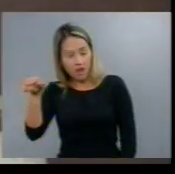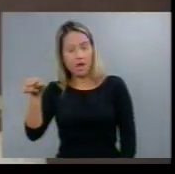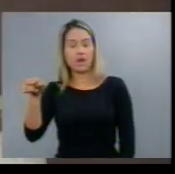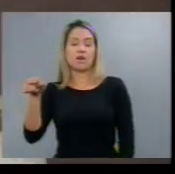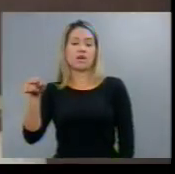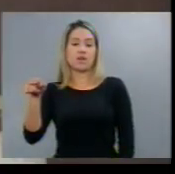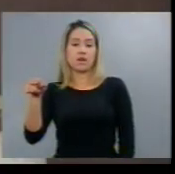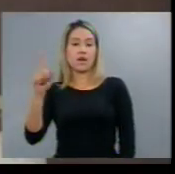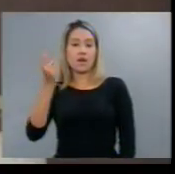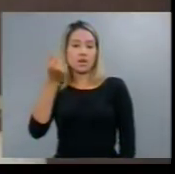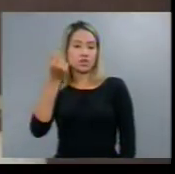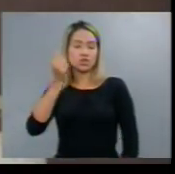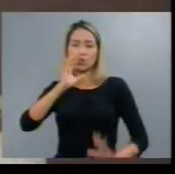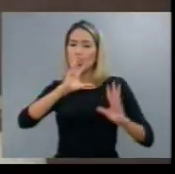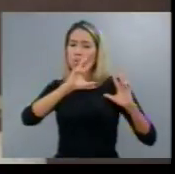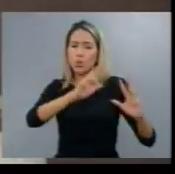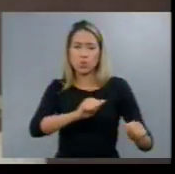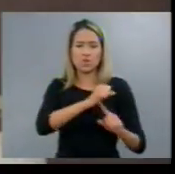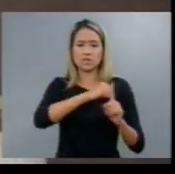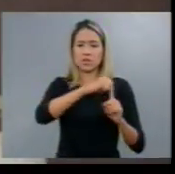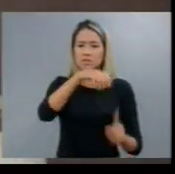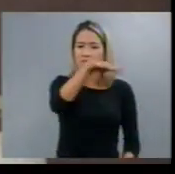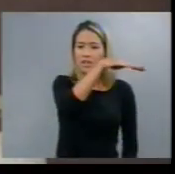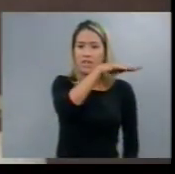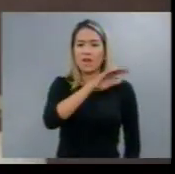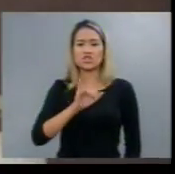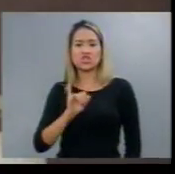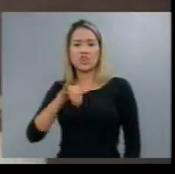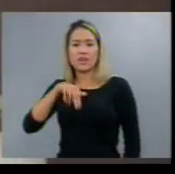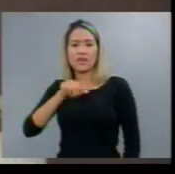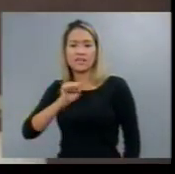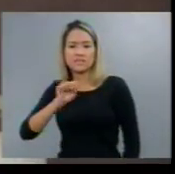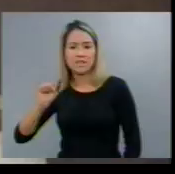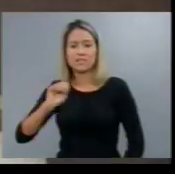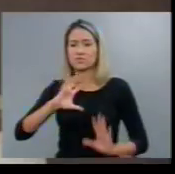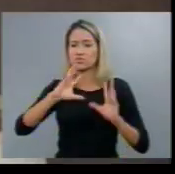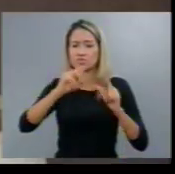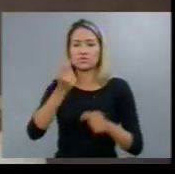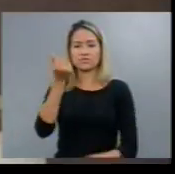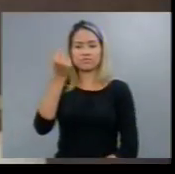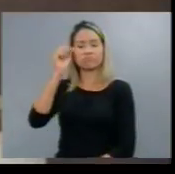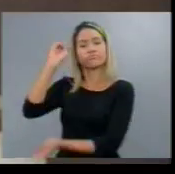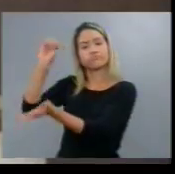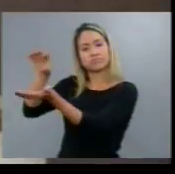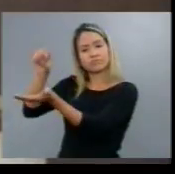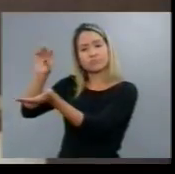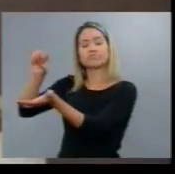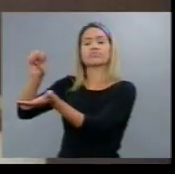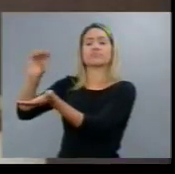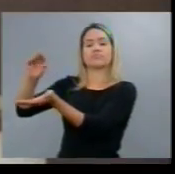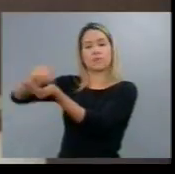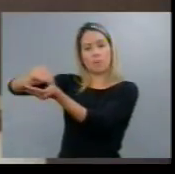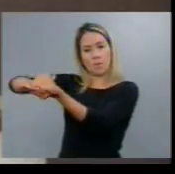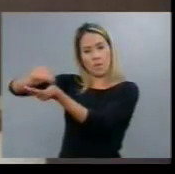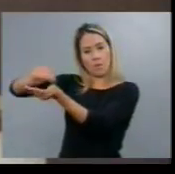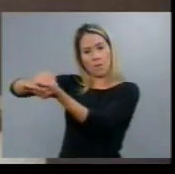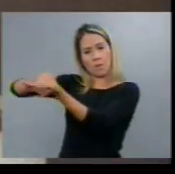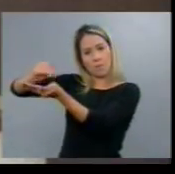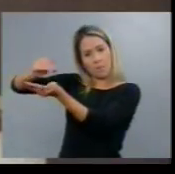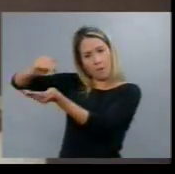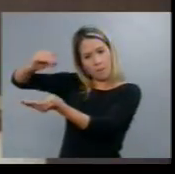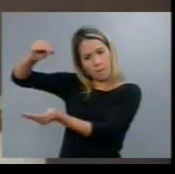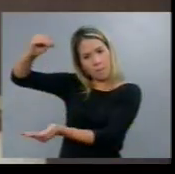alicerçadas as contribuições sociais, onde há vinculações orçamentárias, este tripé é